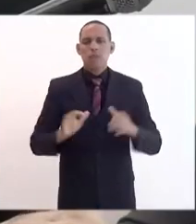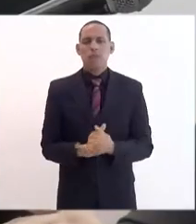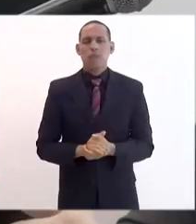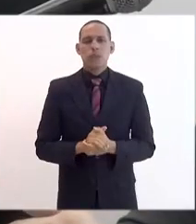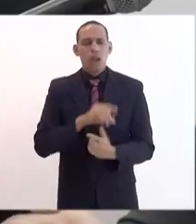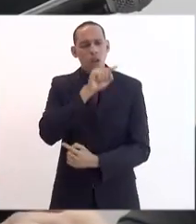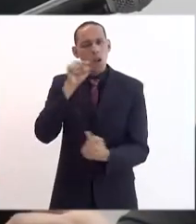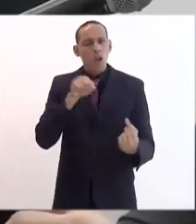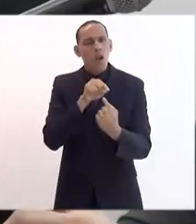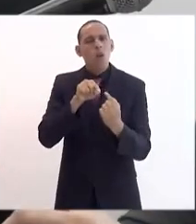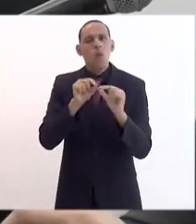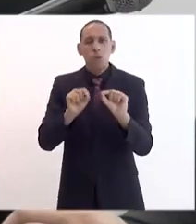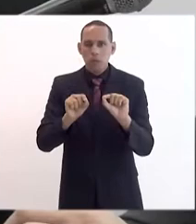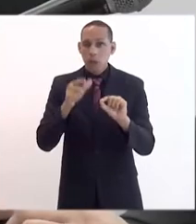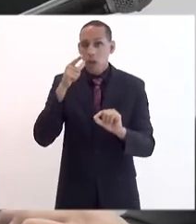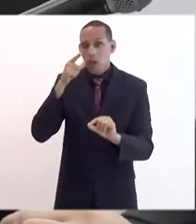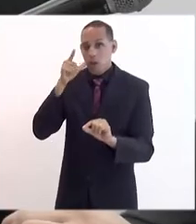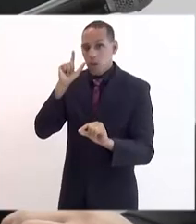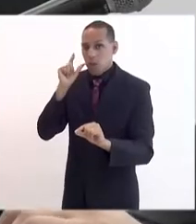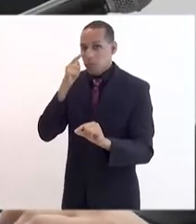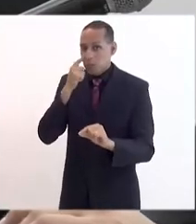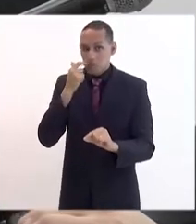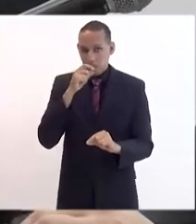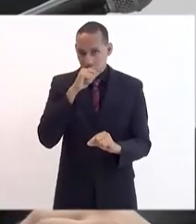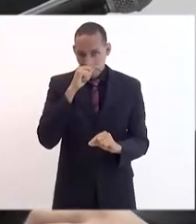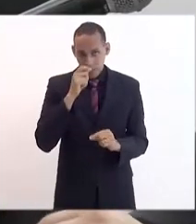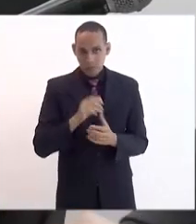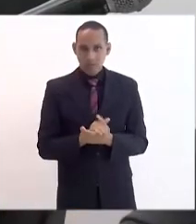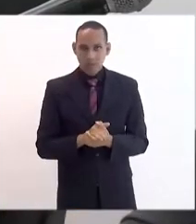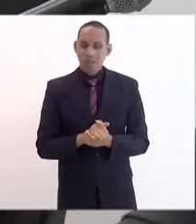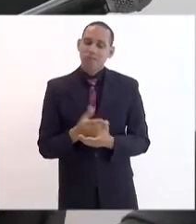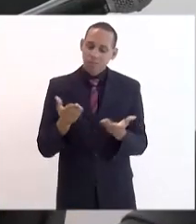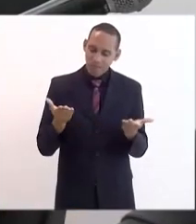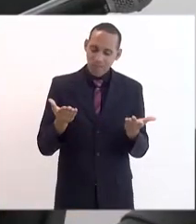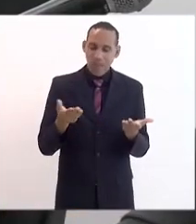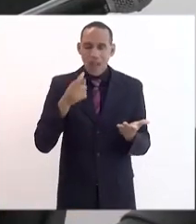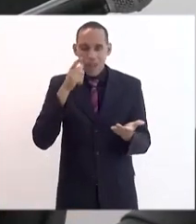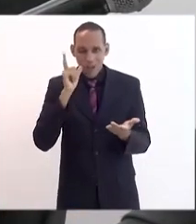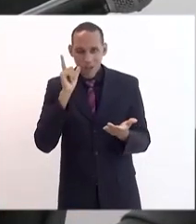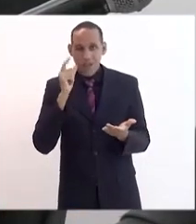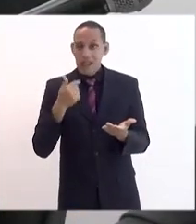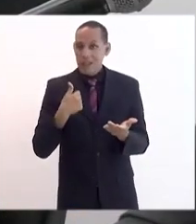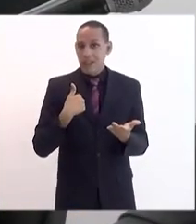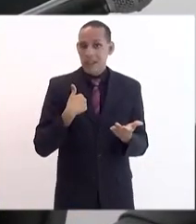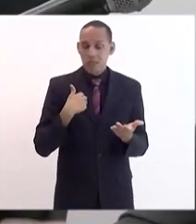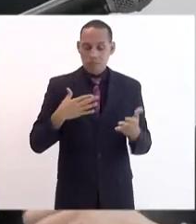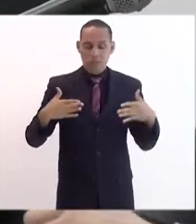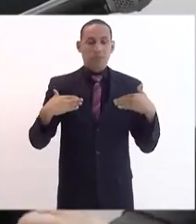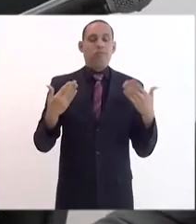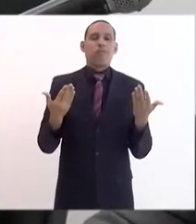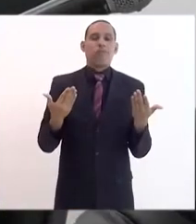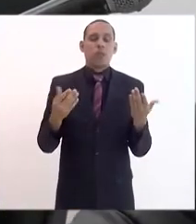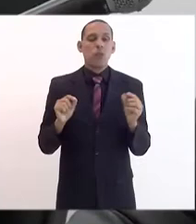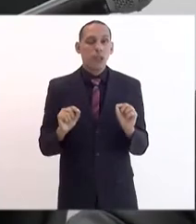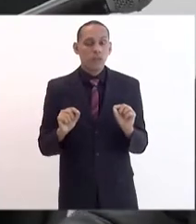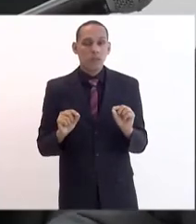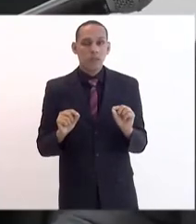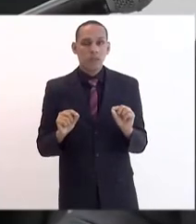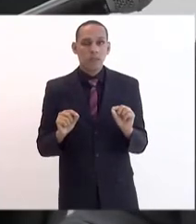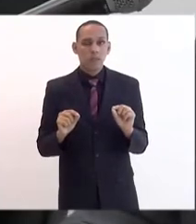que ontem... Já foi objeto de notinha de jornal. É, né? Não, pois é. Eu ontem fui surpreendido